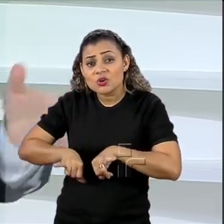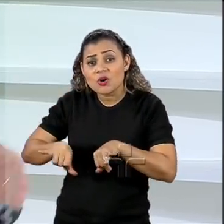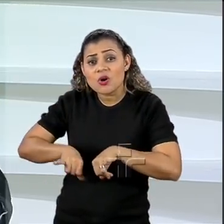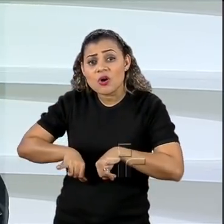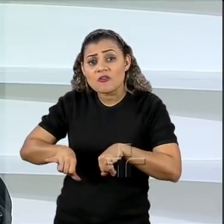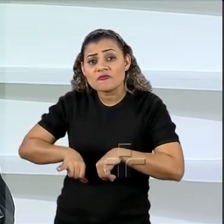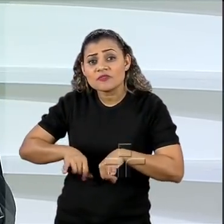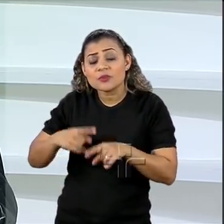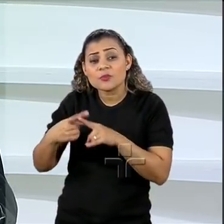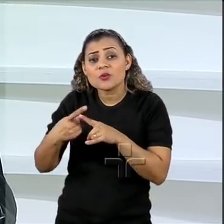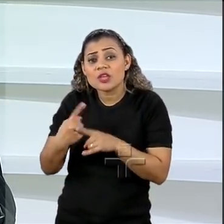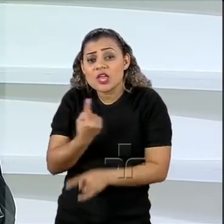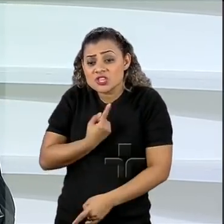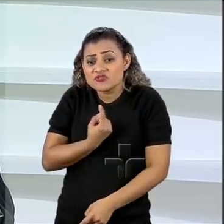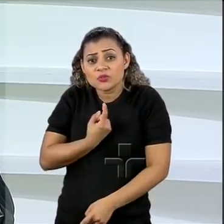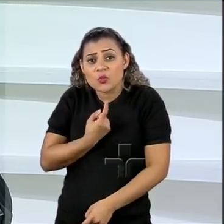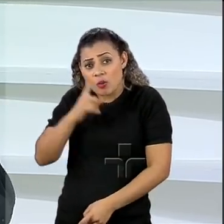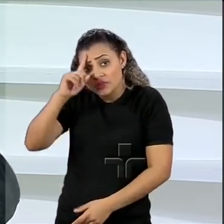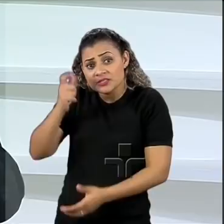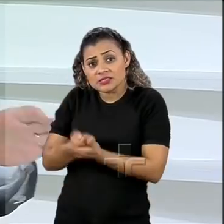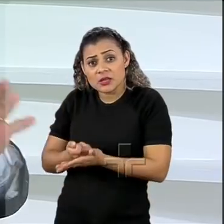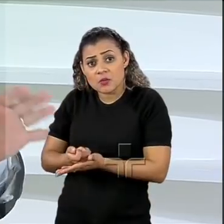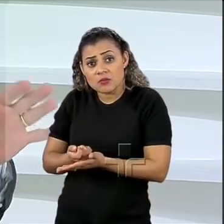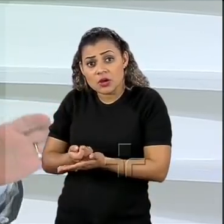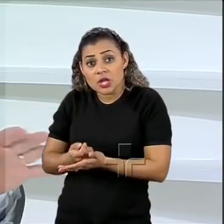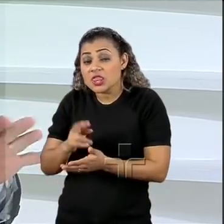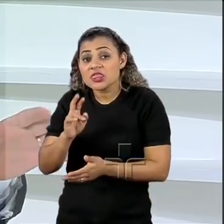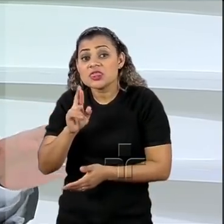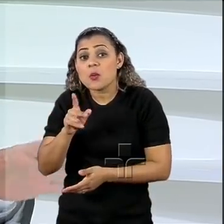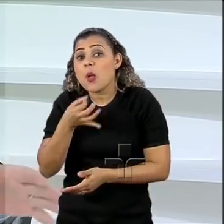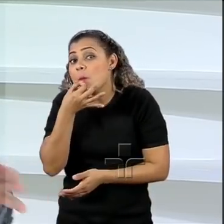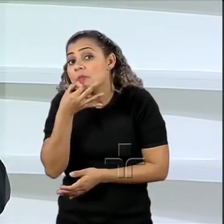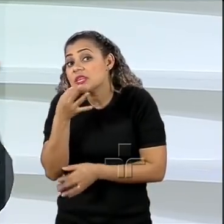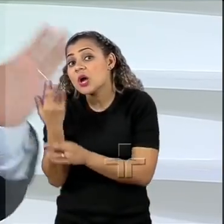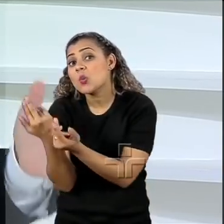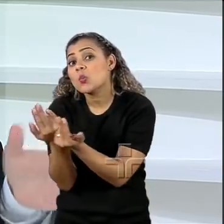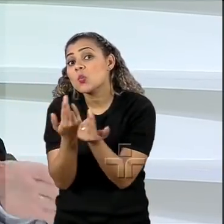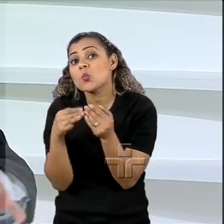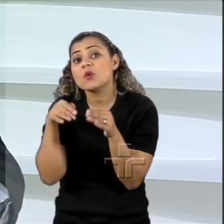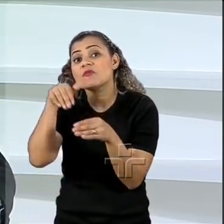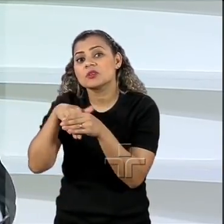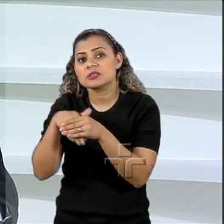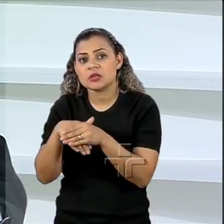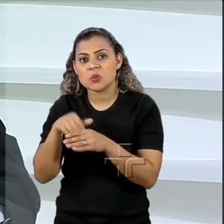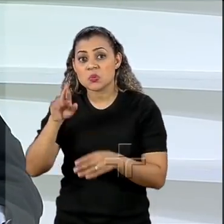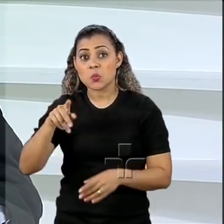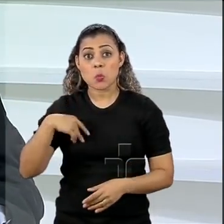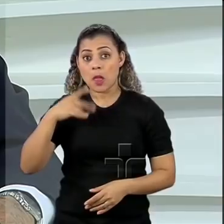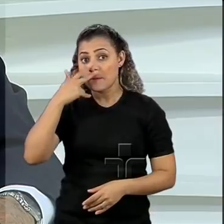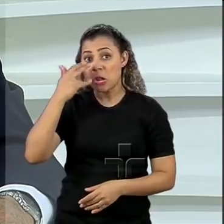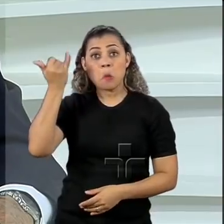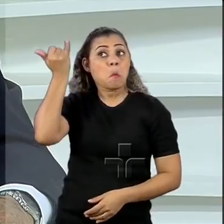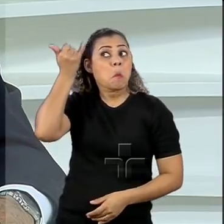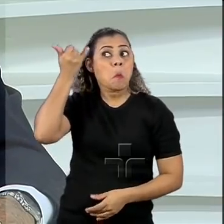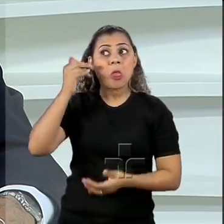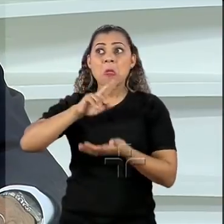muito individualizada nos ministros. E aí não se trata de doses de psicopatia e características de personalidade, mas